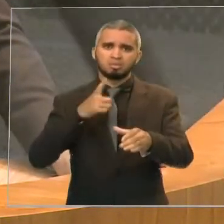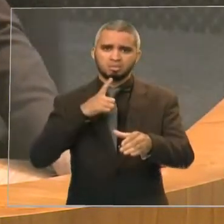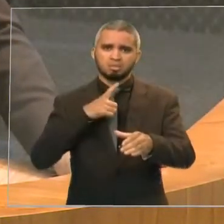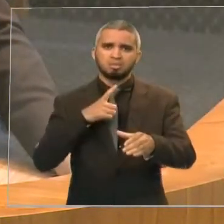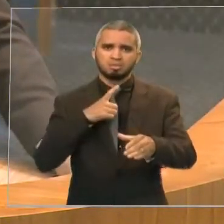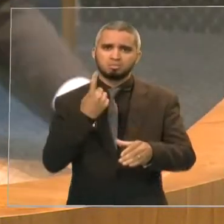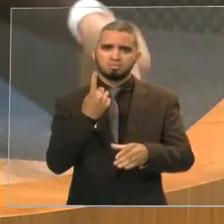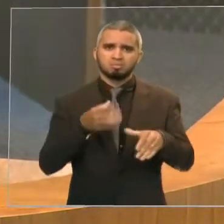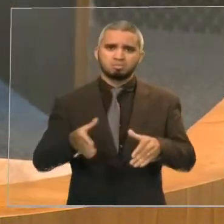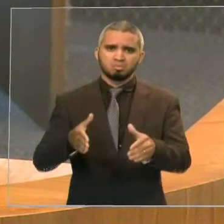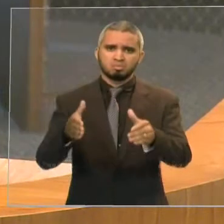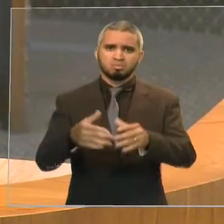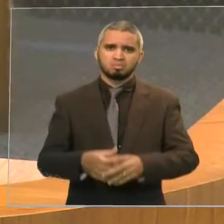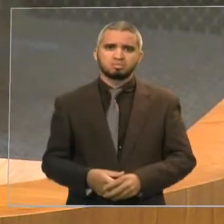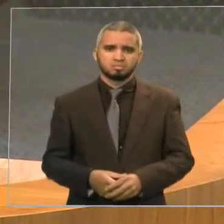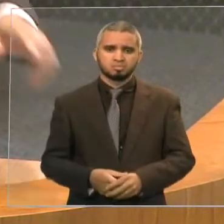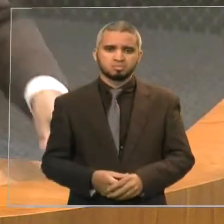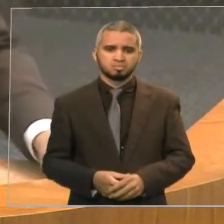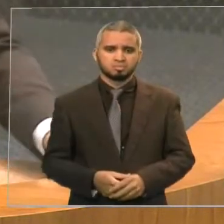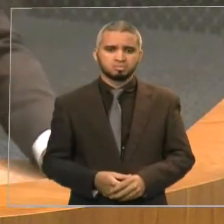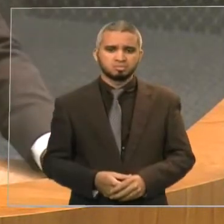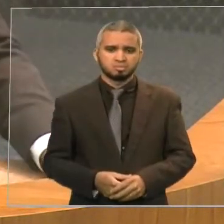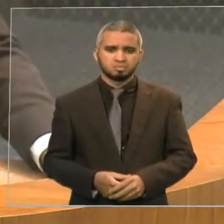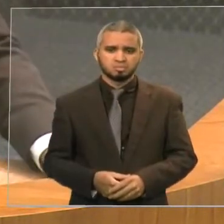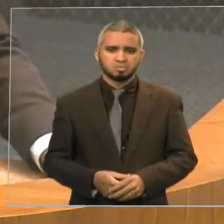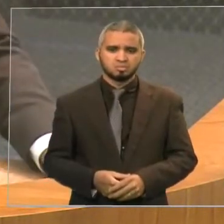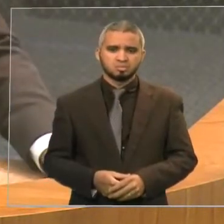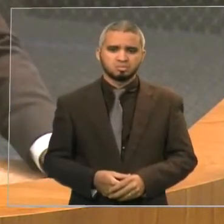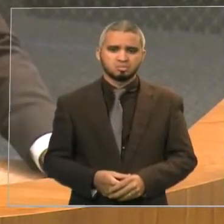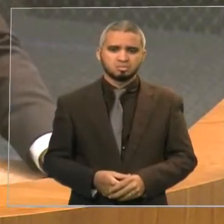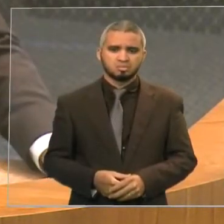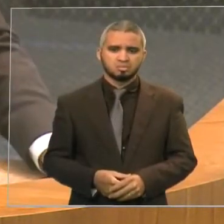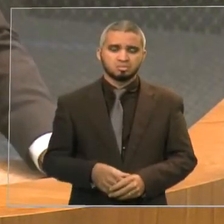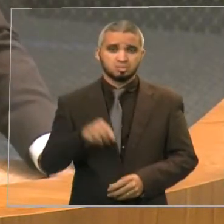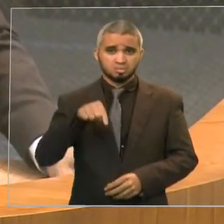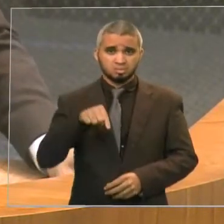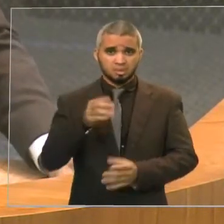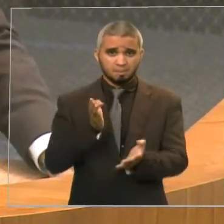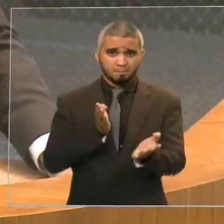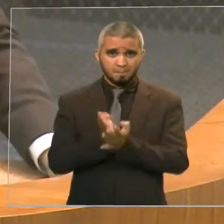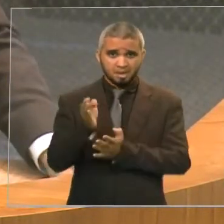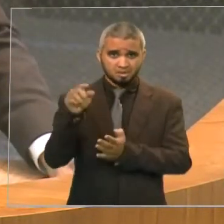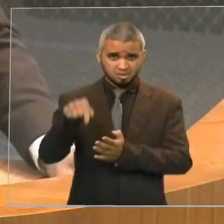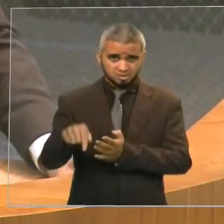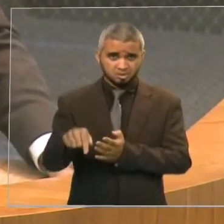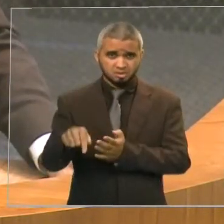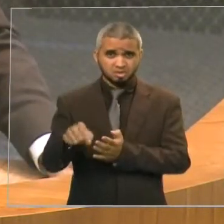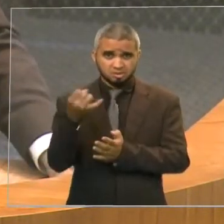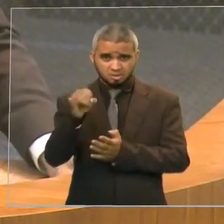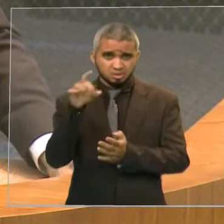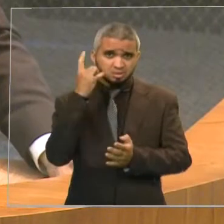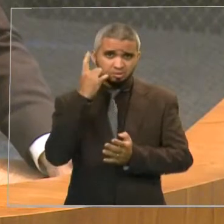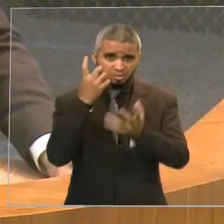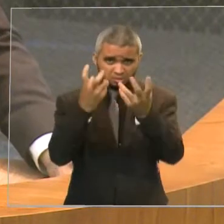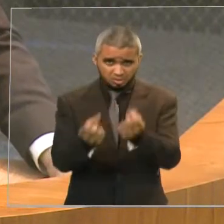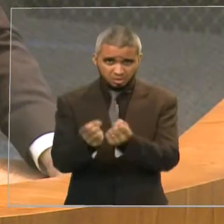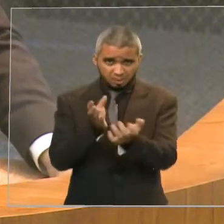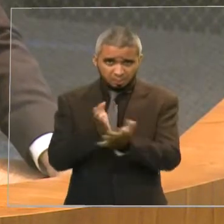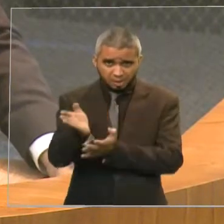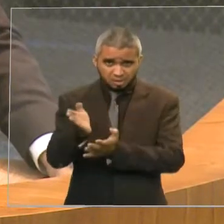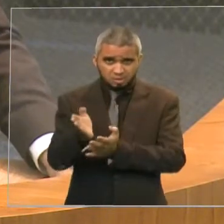caminho. Após passar na Assembleia Legislativa, é o caminho da Justiça, para que a Justiça possa